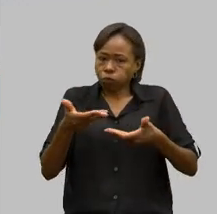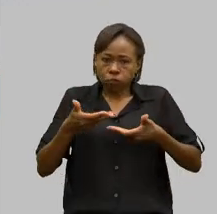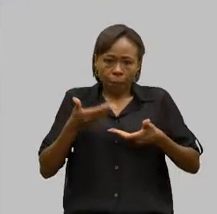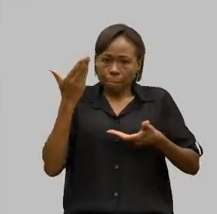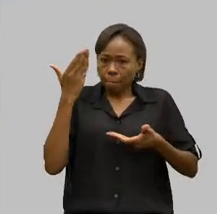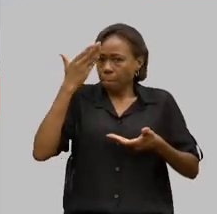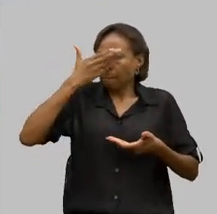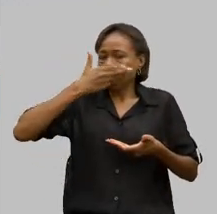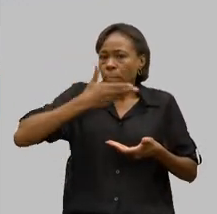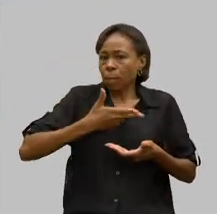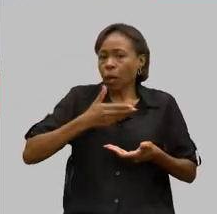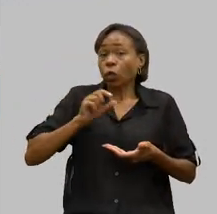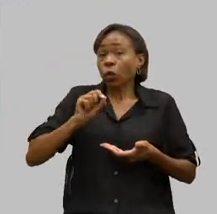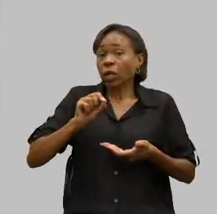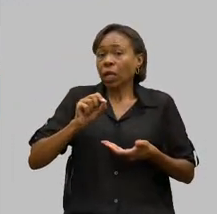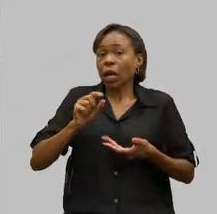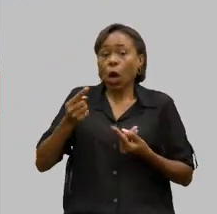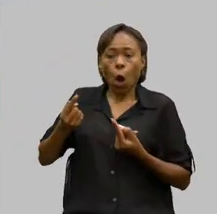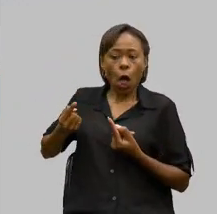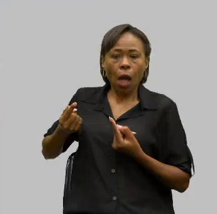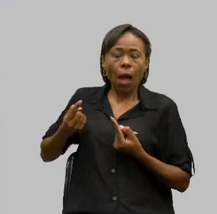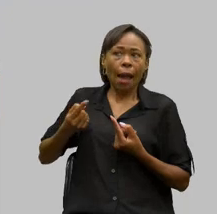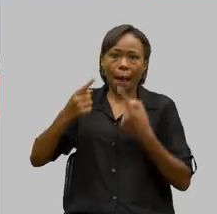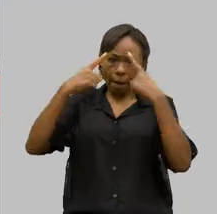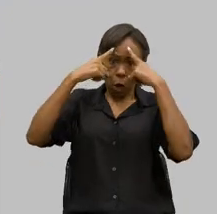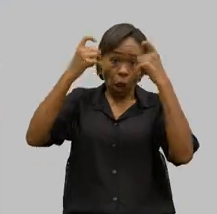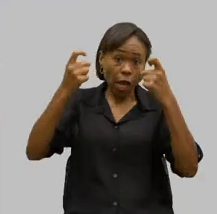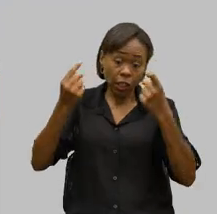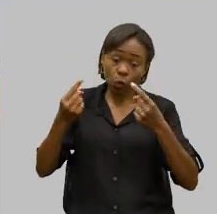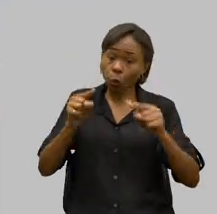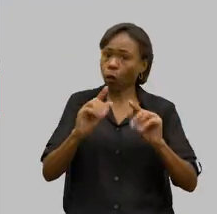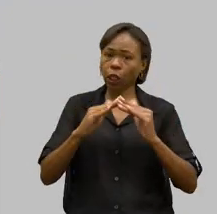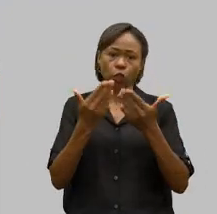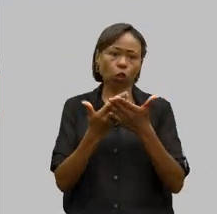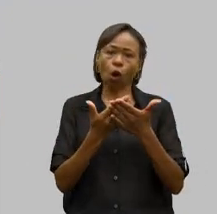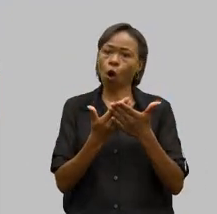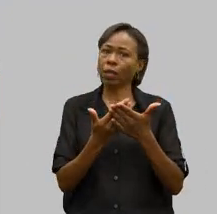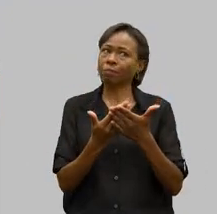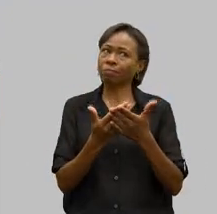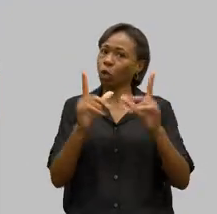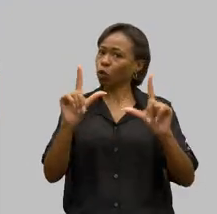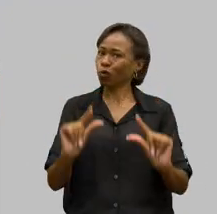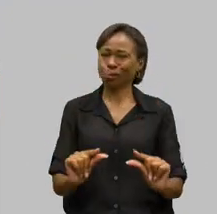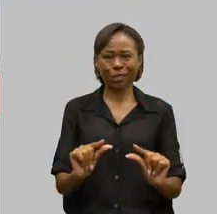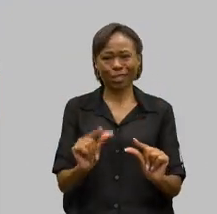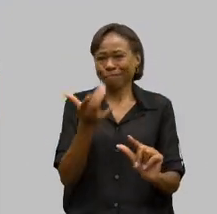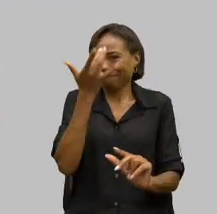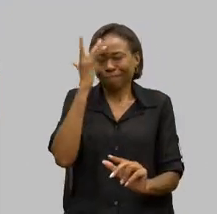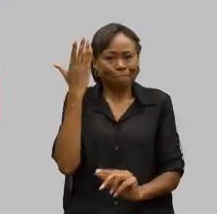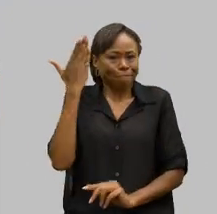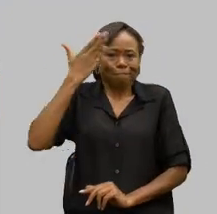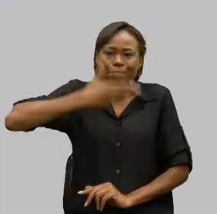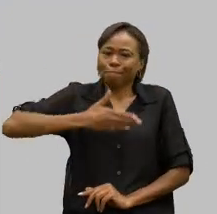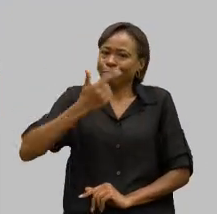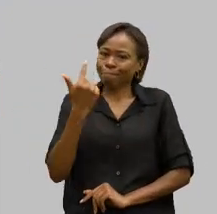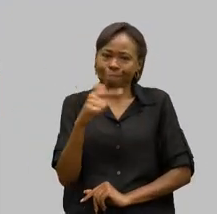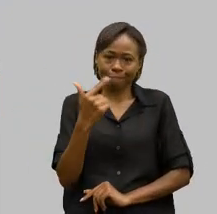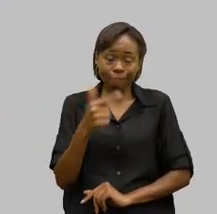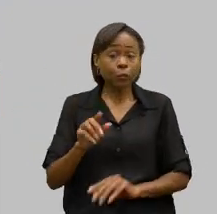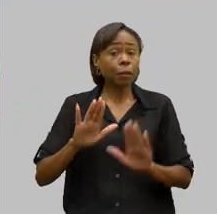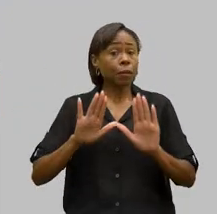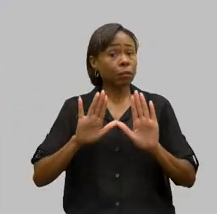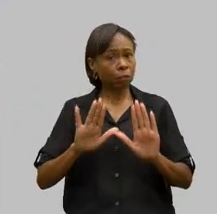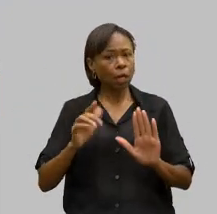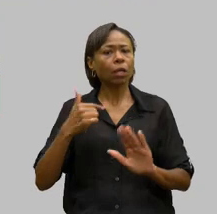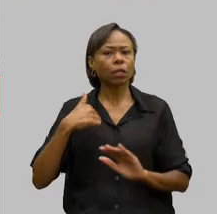comprovando que o ataque à escola irá reduzir com segurança armada dentro das nossas escolas, eu não tenho isso, então, eu não posso afirmar, mas eu